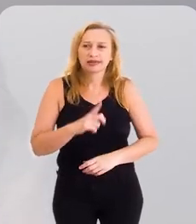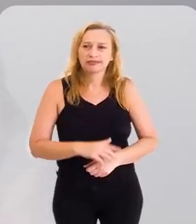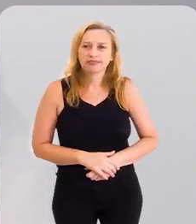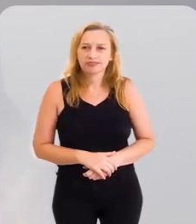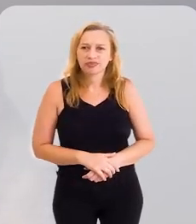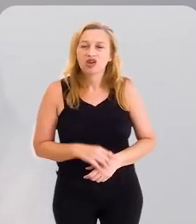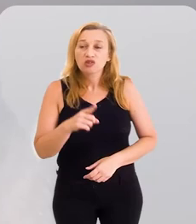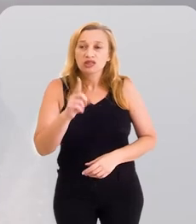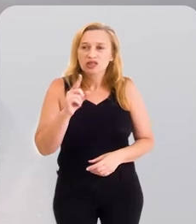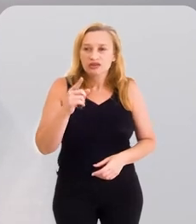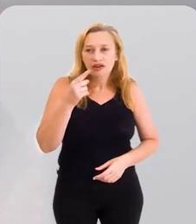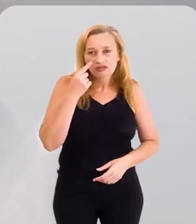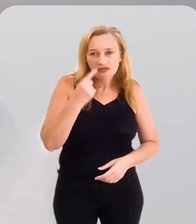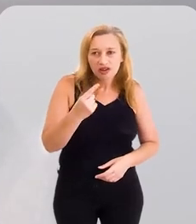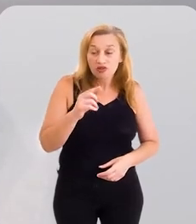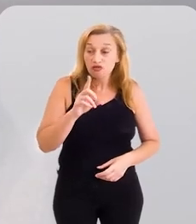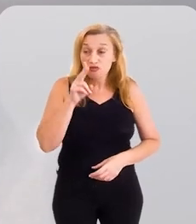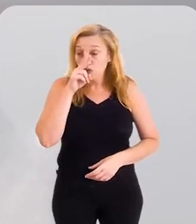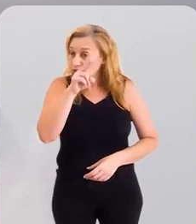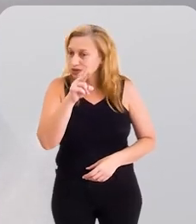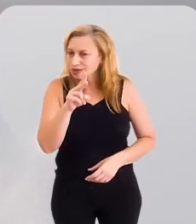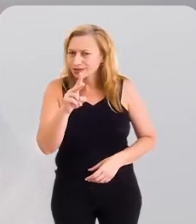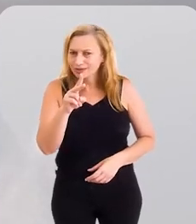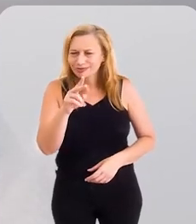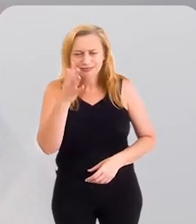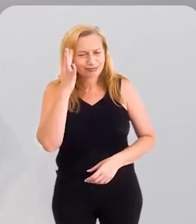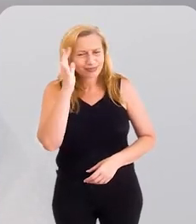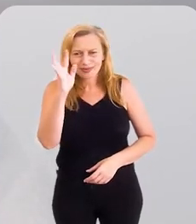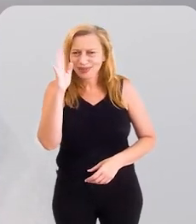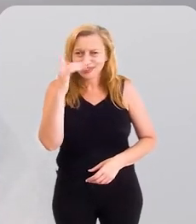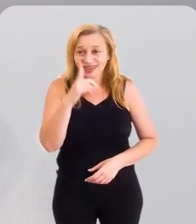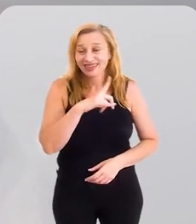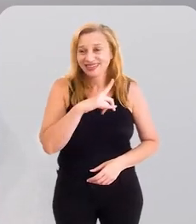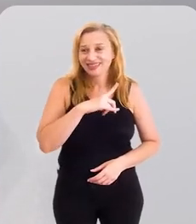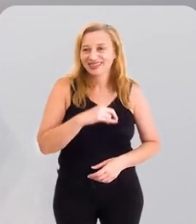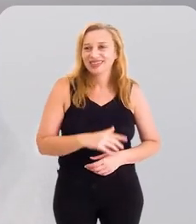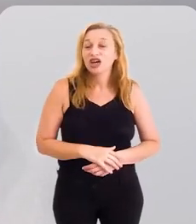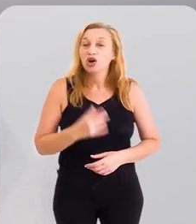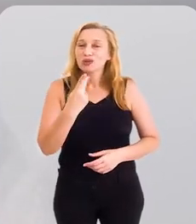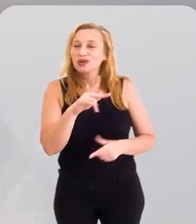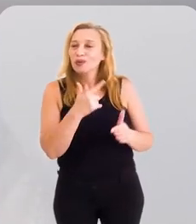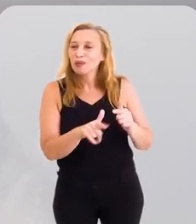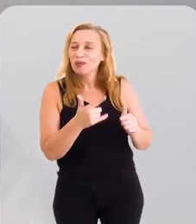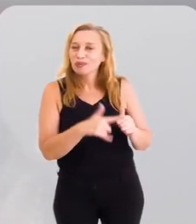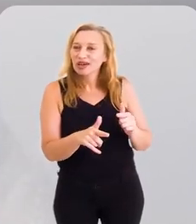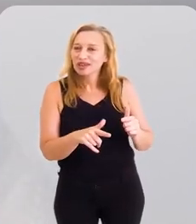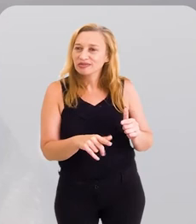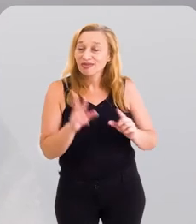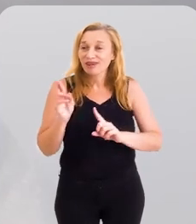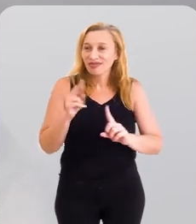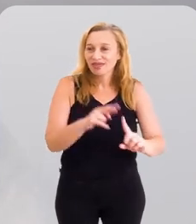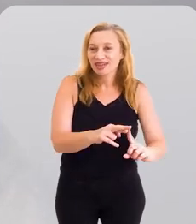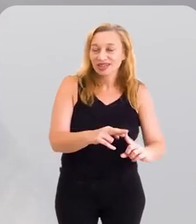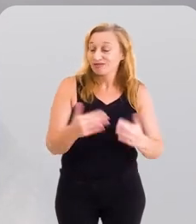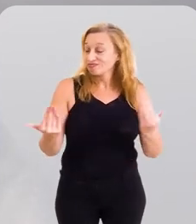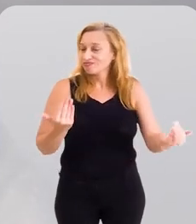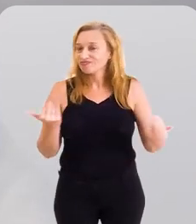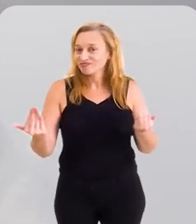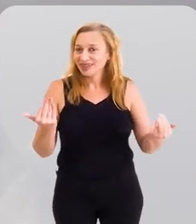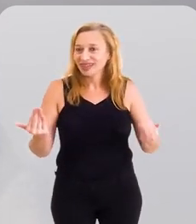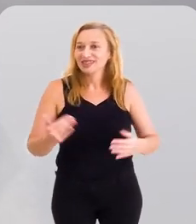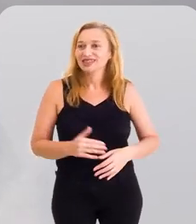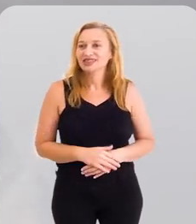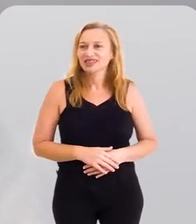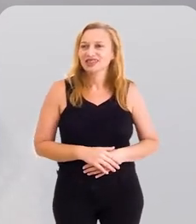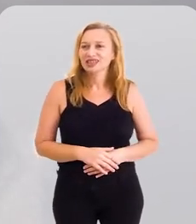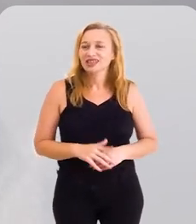impressionante o poder que tem. Você vai descobrindo forças onde não imaginava que tinha. O seu problema cria um